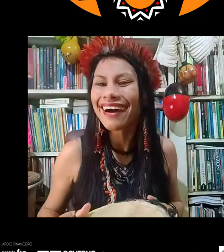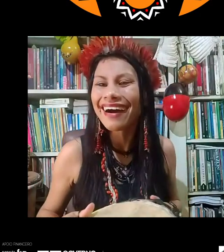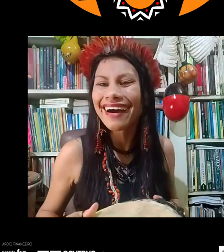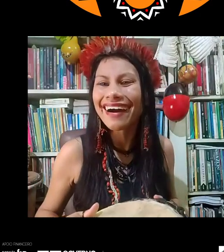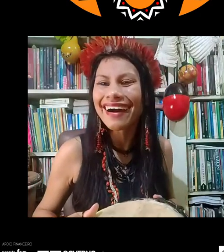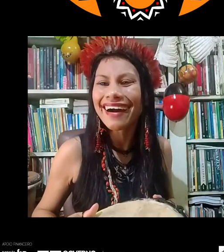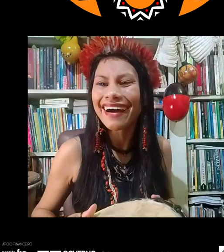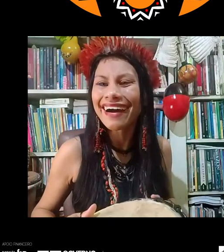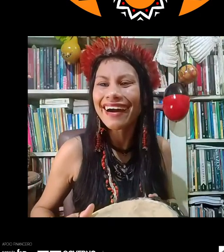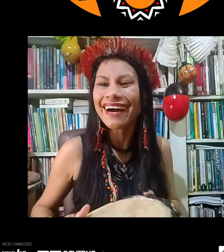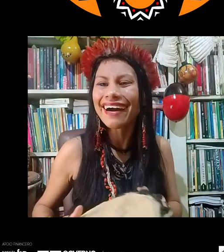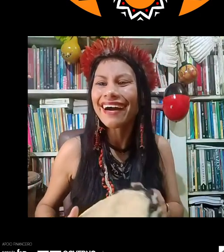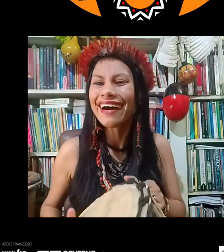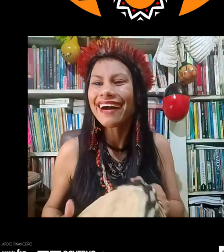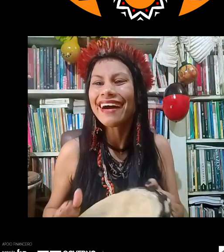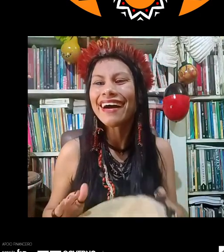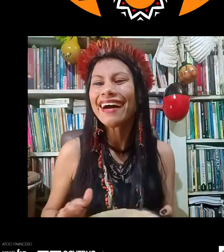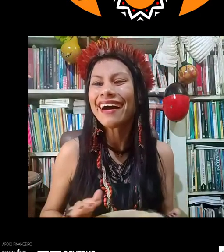Ritama